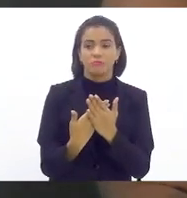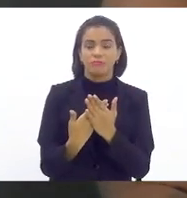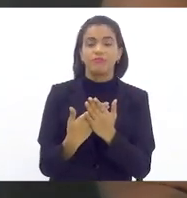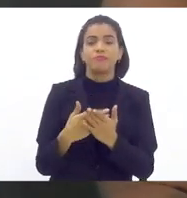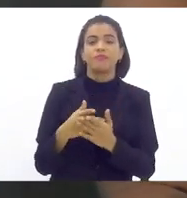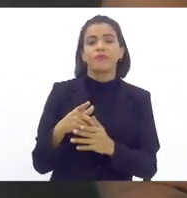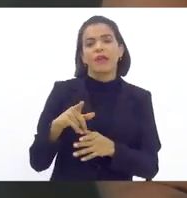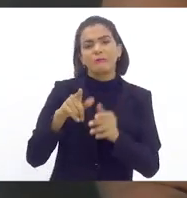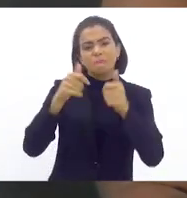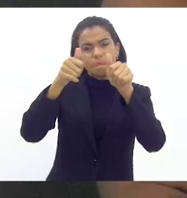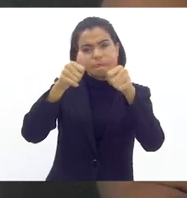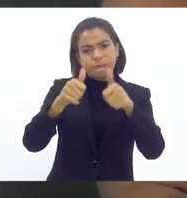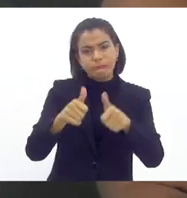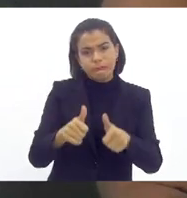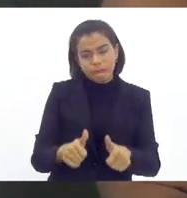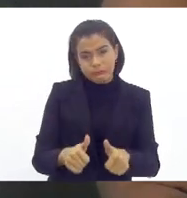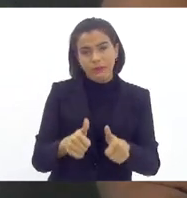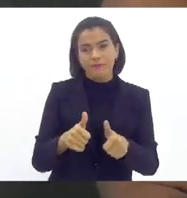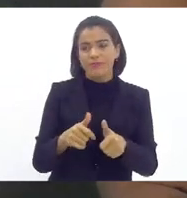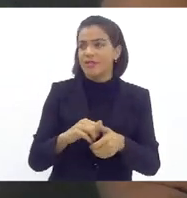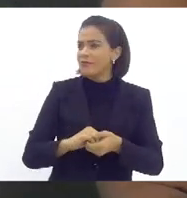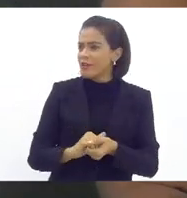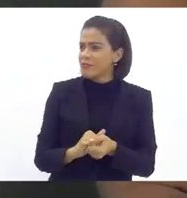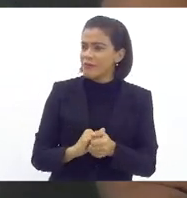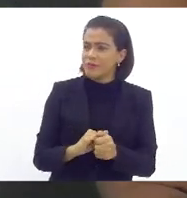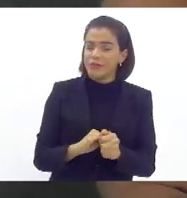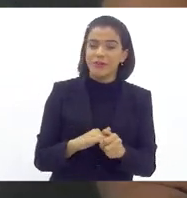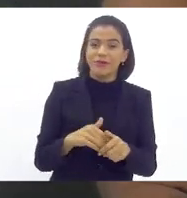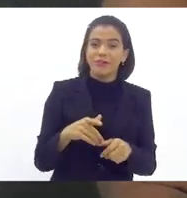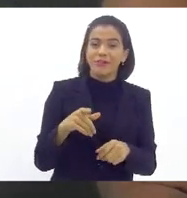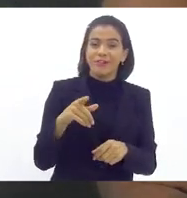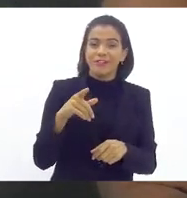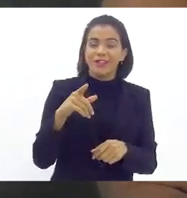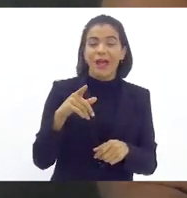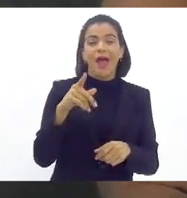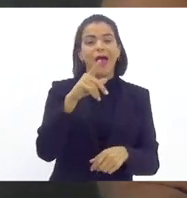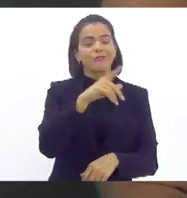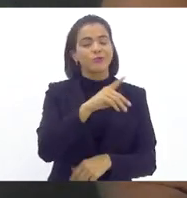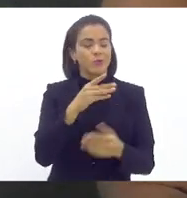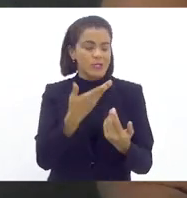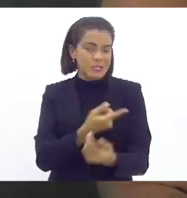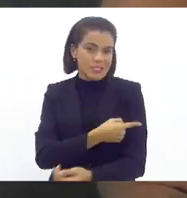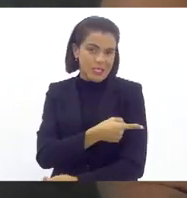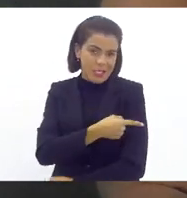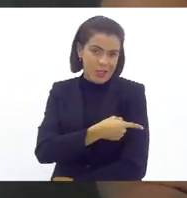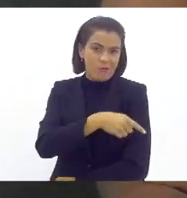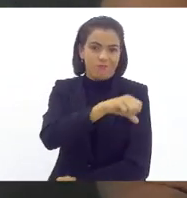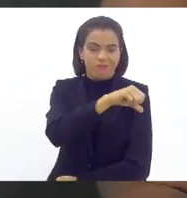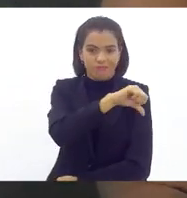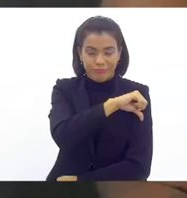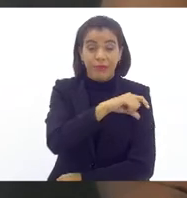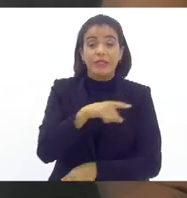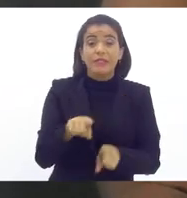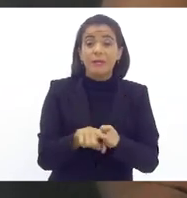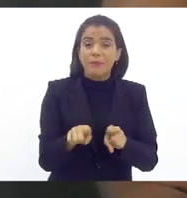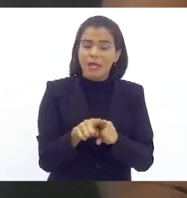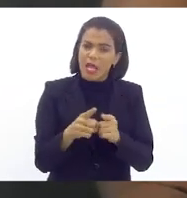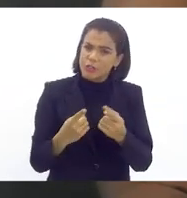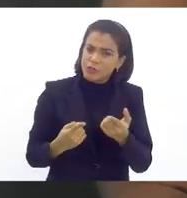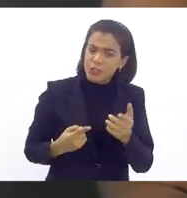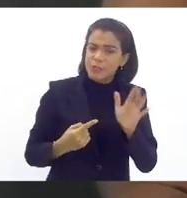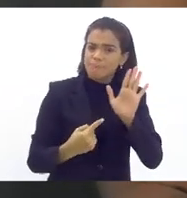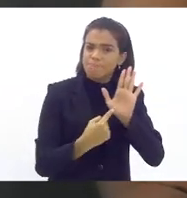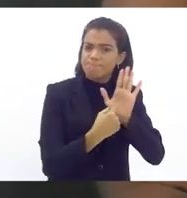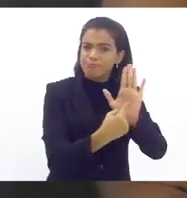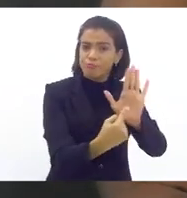material, desde a educação infantil até o ensino fundamental, e lá, nessa revisão, a gente aponta